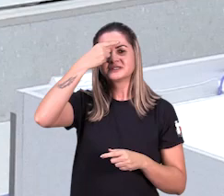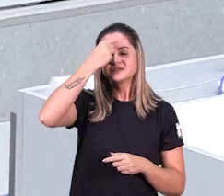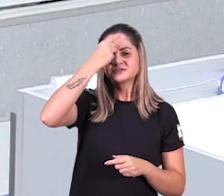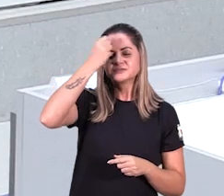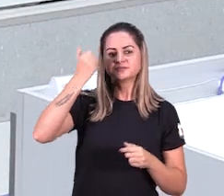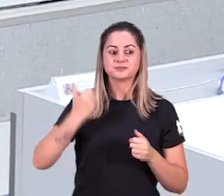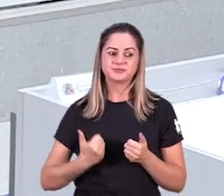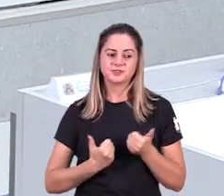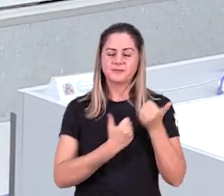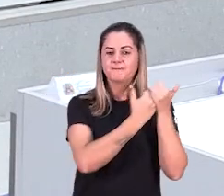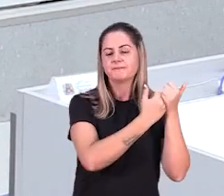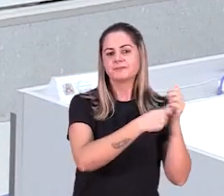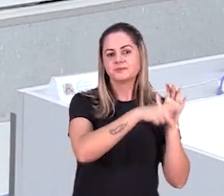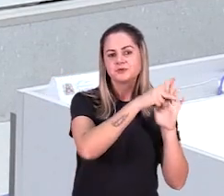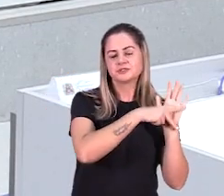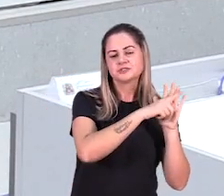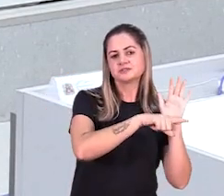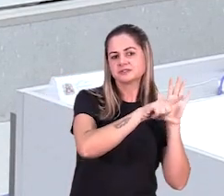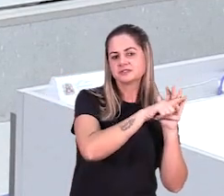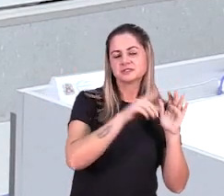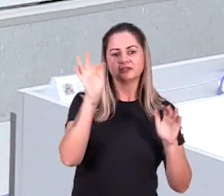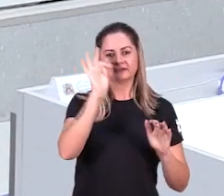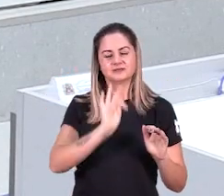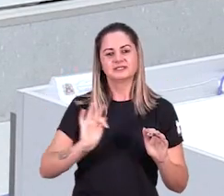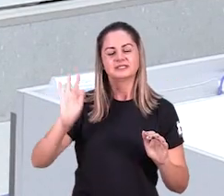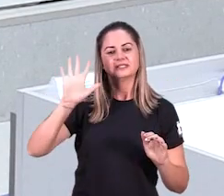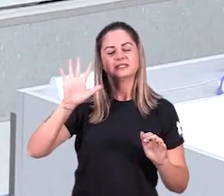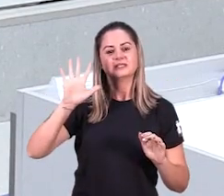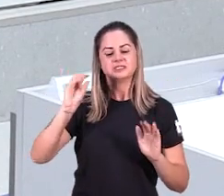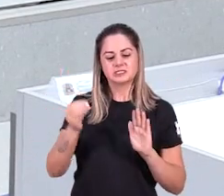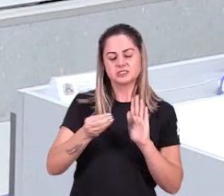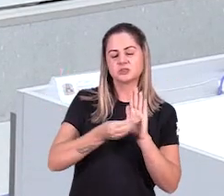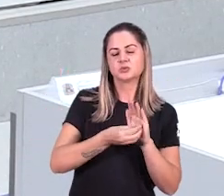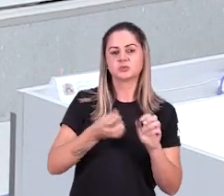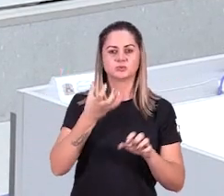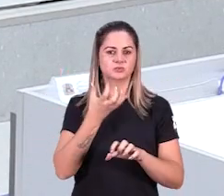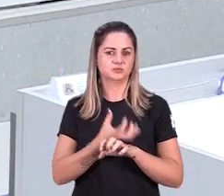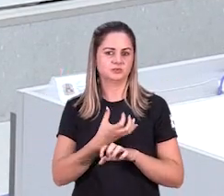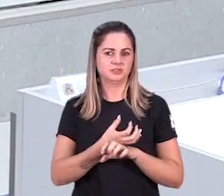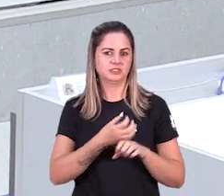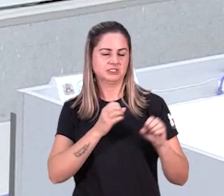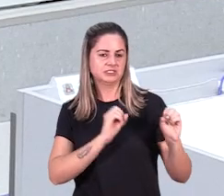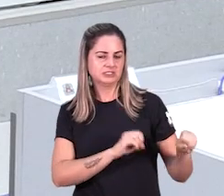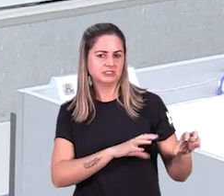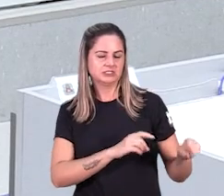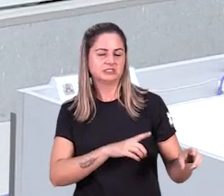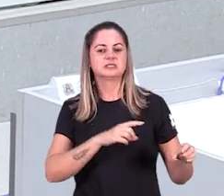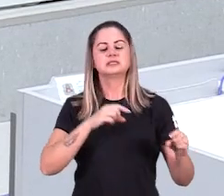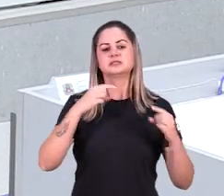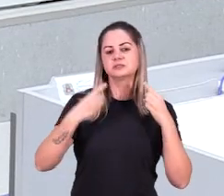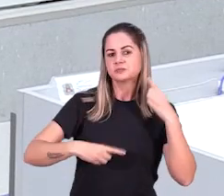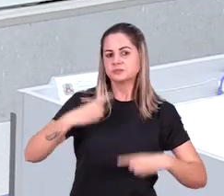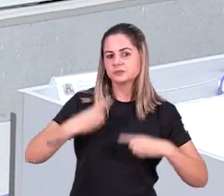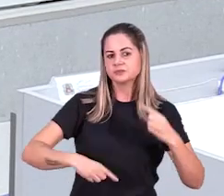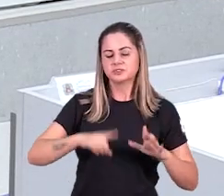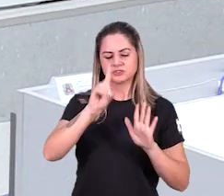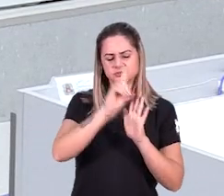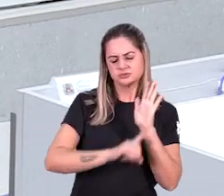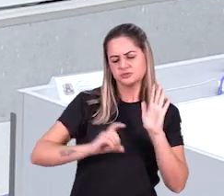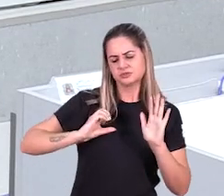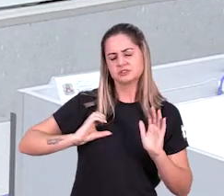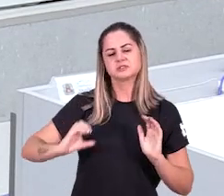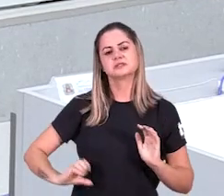vereador Dica Xique-Xique, de apoio ao projeto de lei federal, que inclui a educação políticas e direito ao